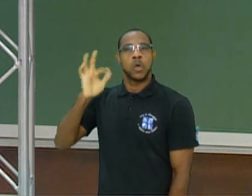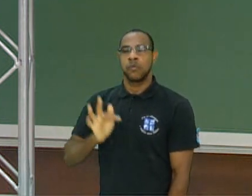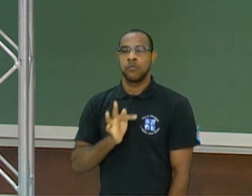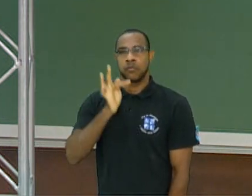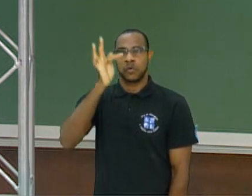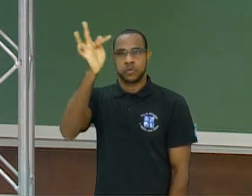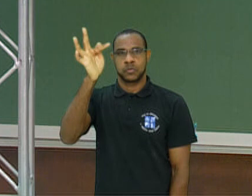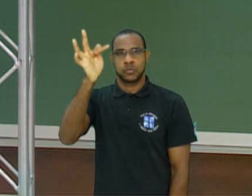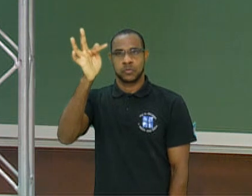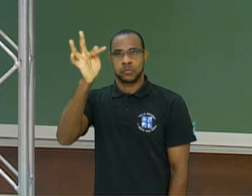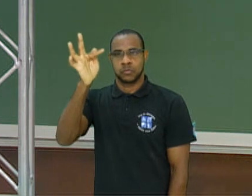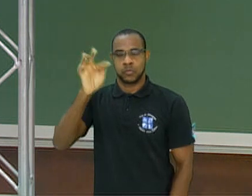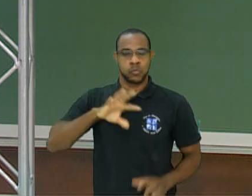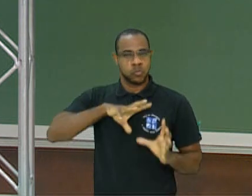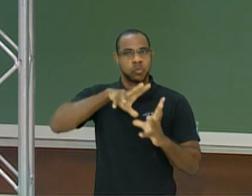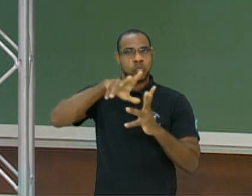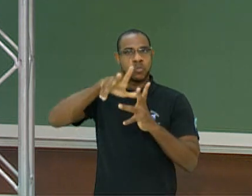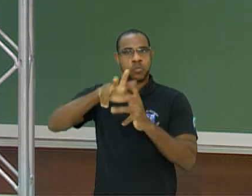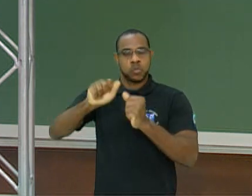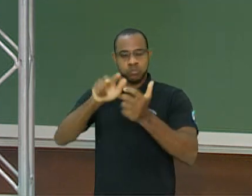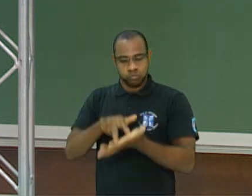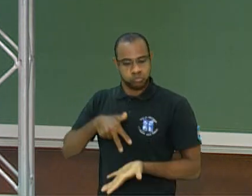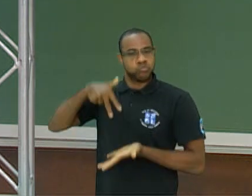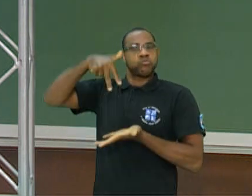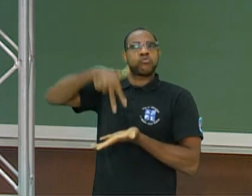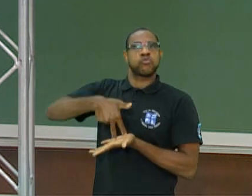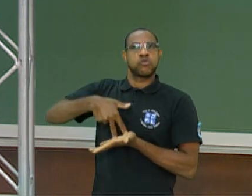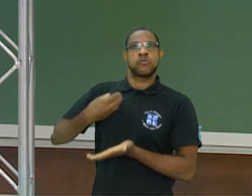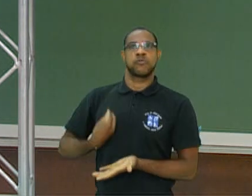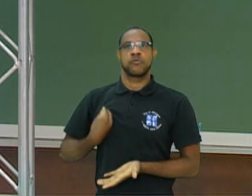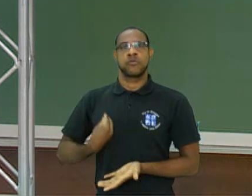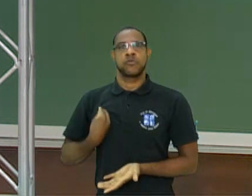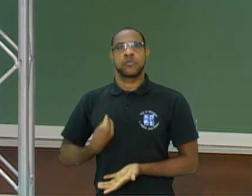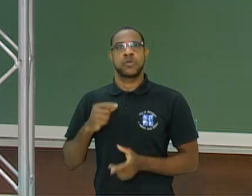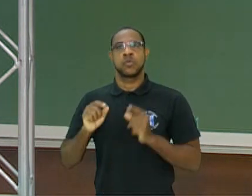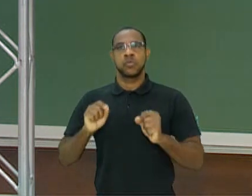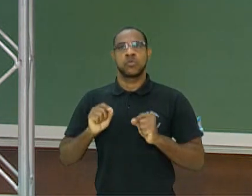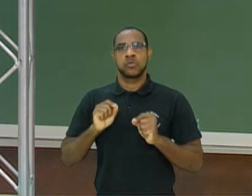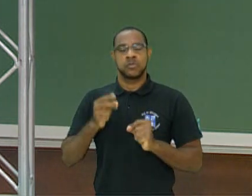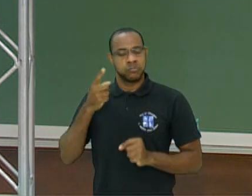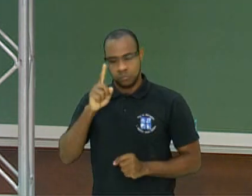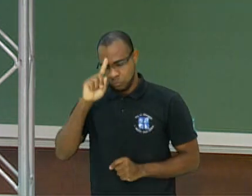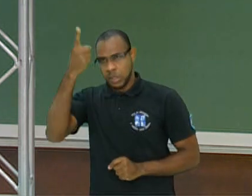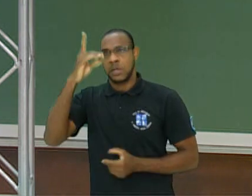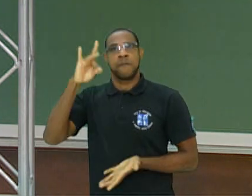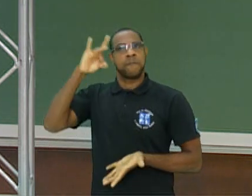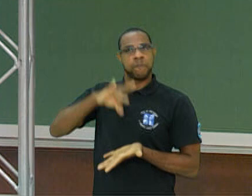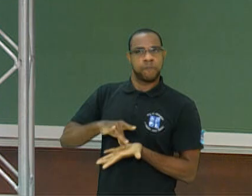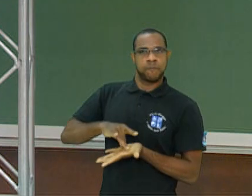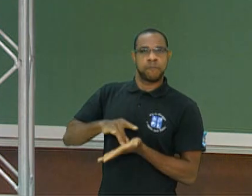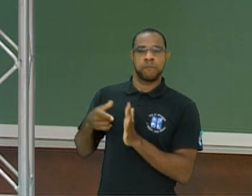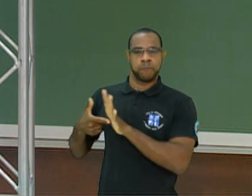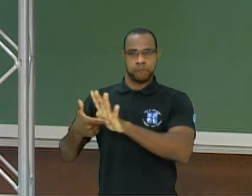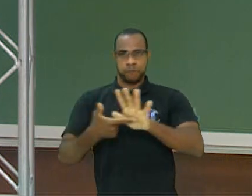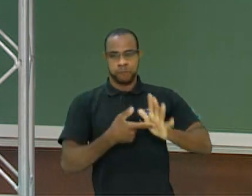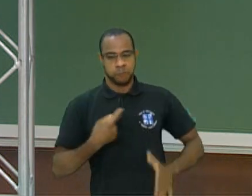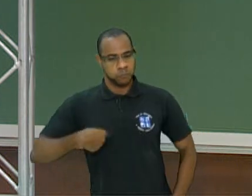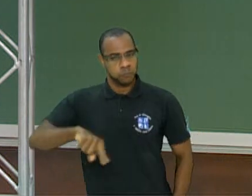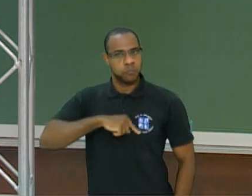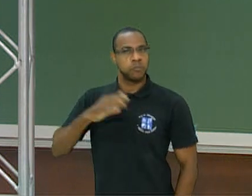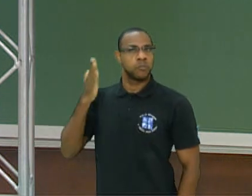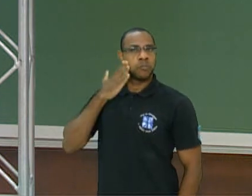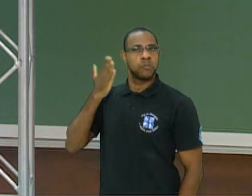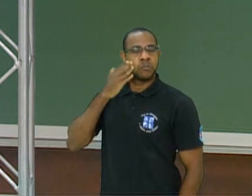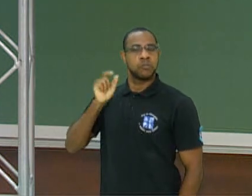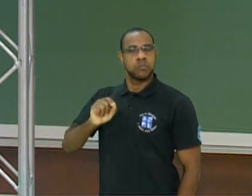nação se levantará ou se erguerá e viverá através de ideias verdadeiras, que todos nós saberemos que